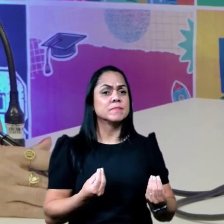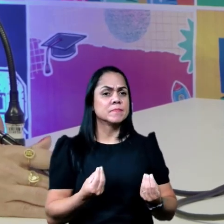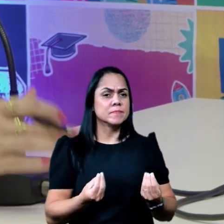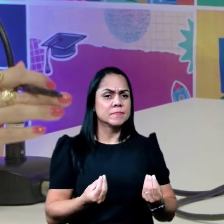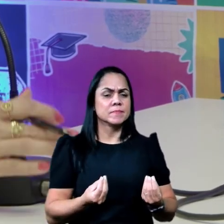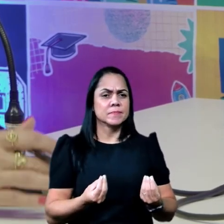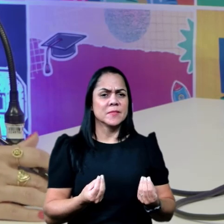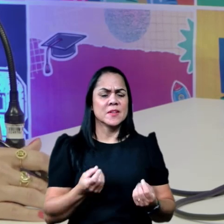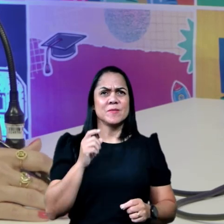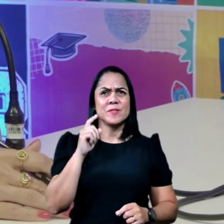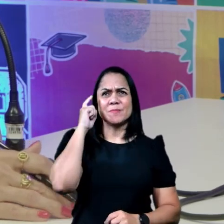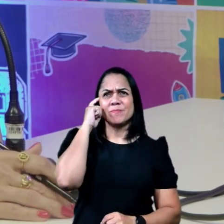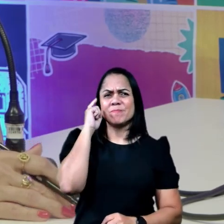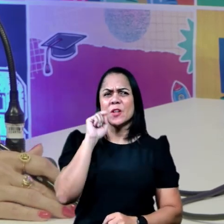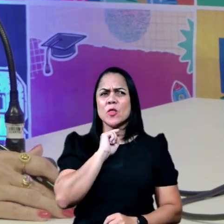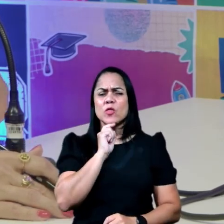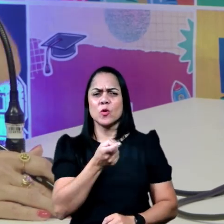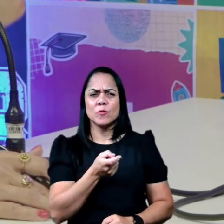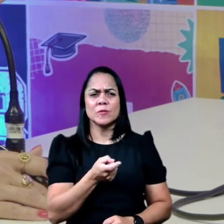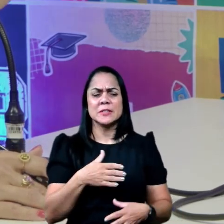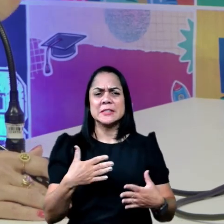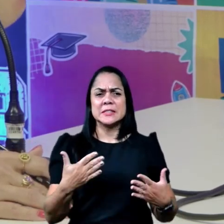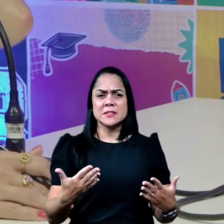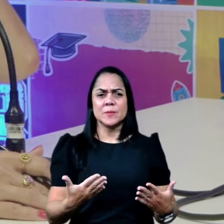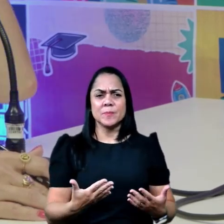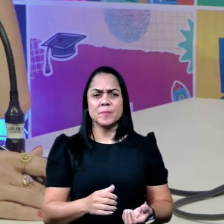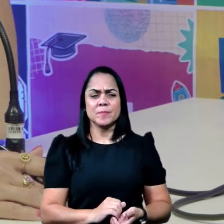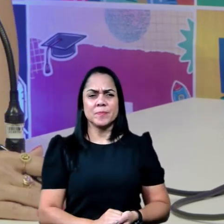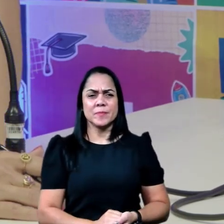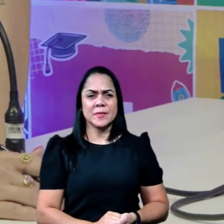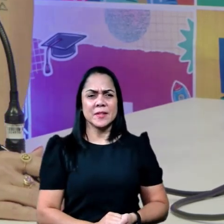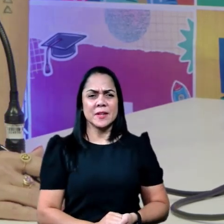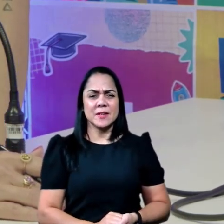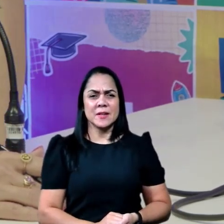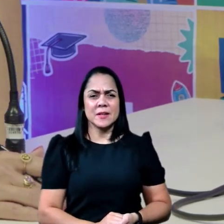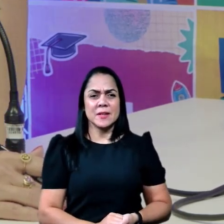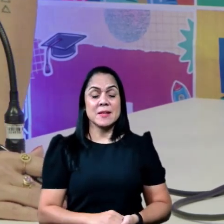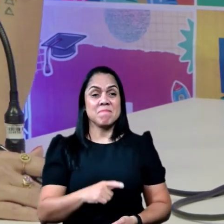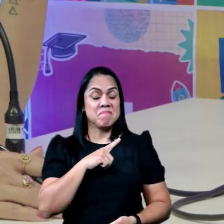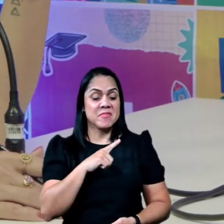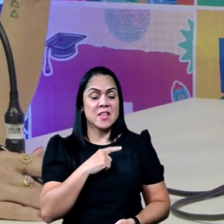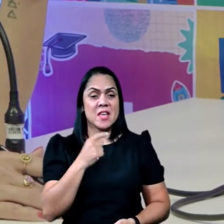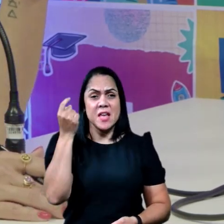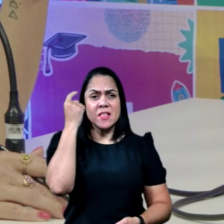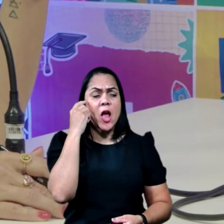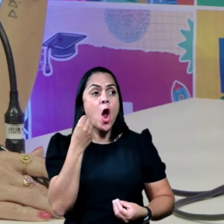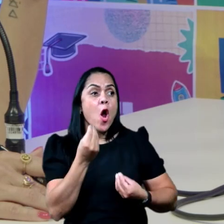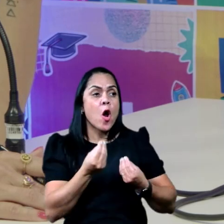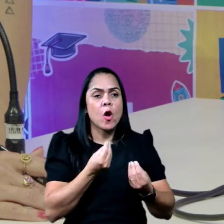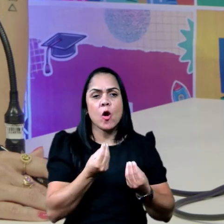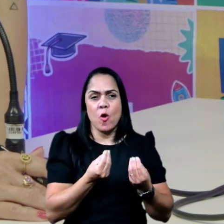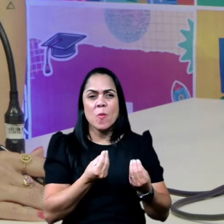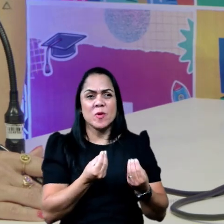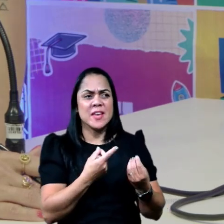Né, fica aquela grande interrogação. Da parte dele, então, a gente traz a ideia do como é que ele interpretou esse consentimento